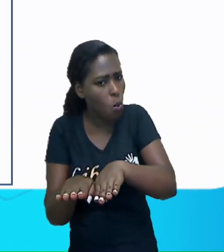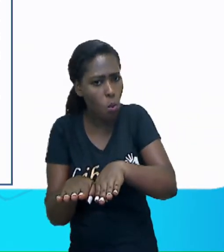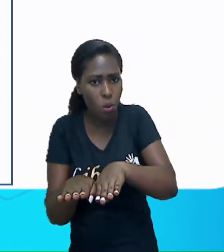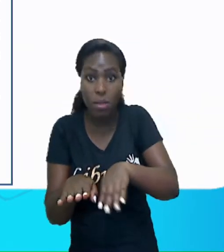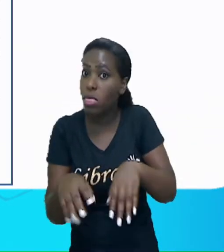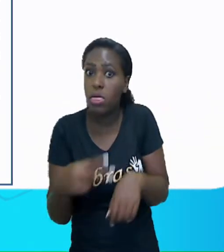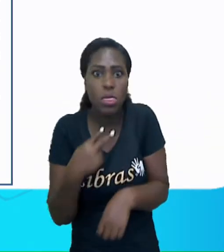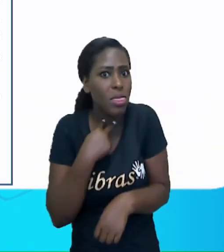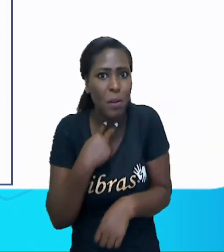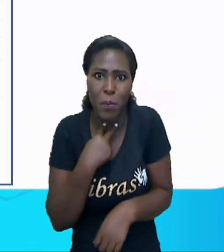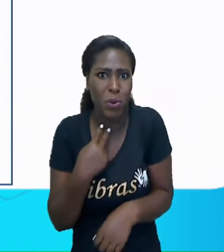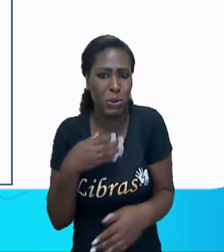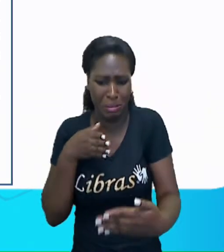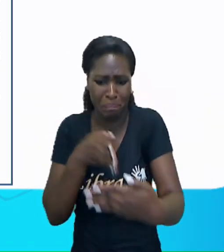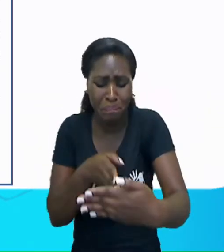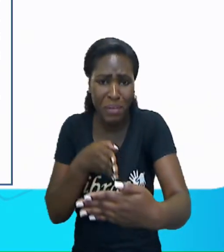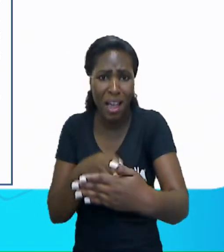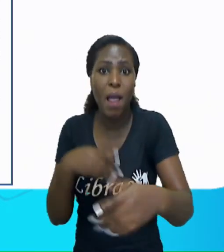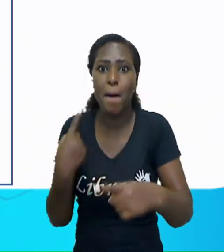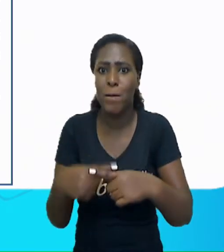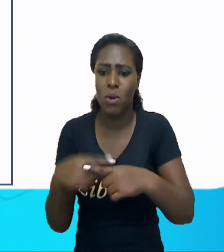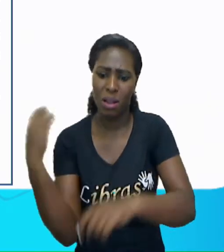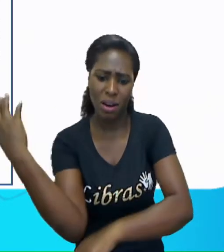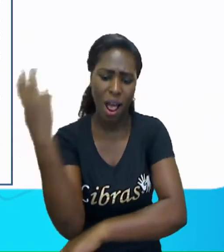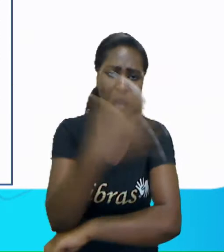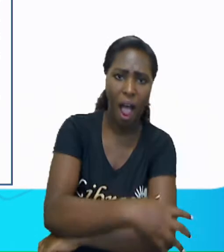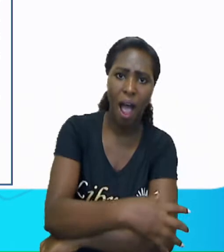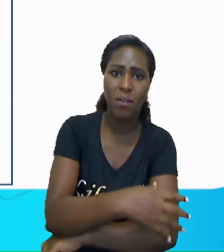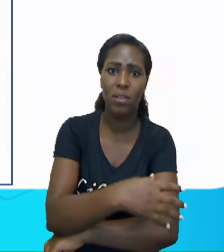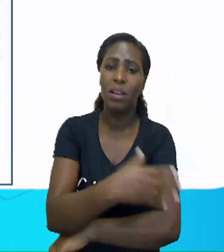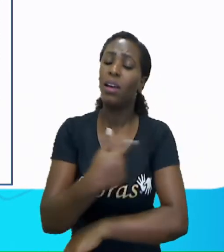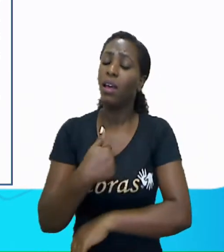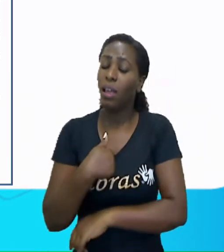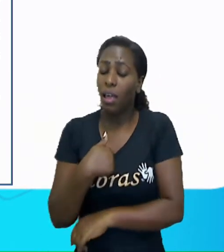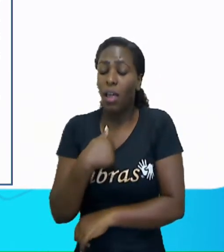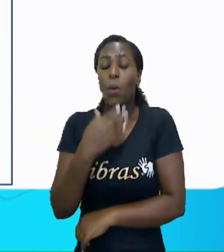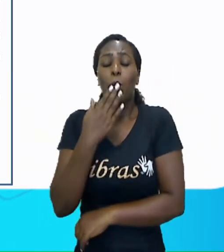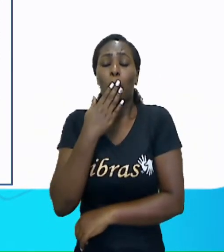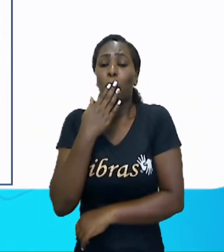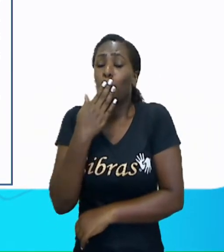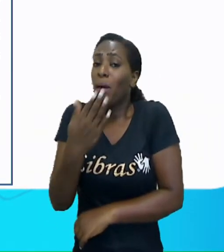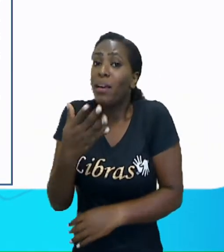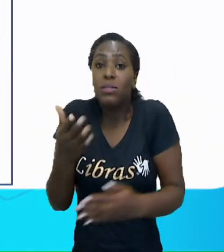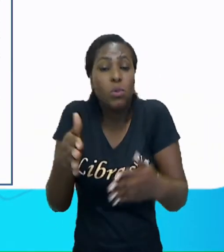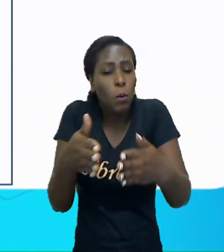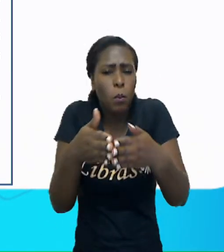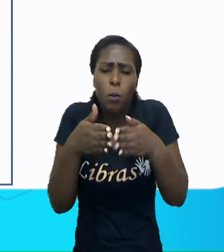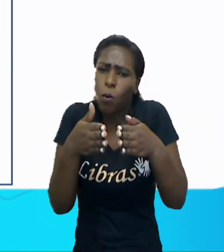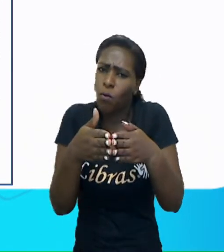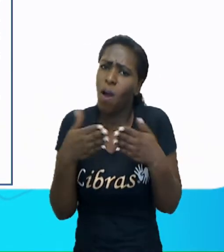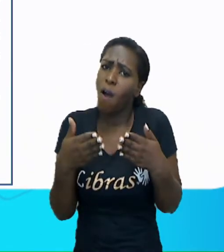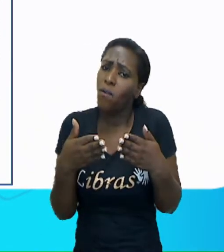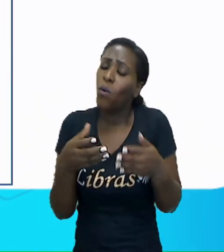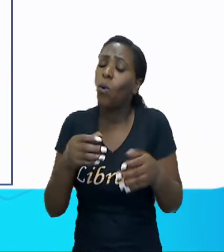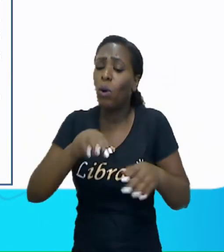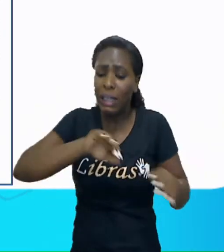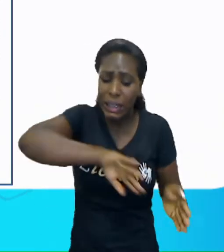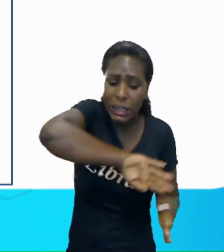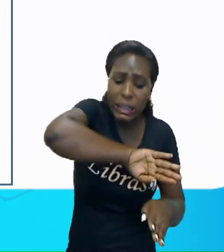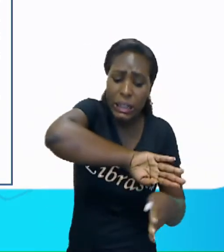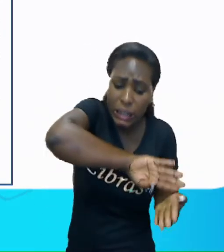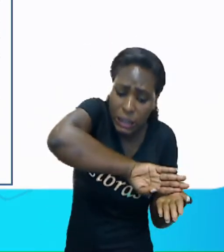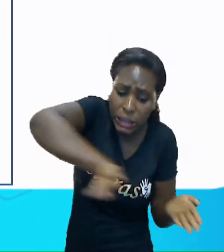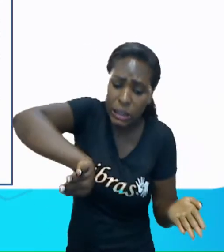do possível, retirem as árvores caídas, devido ao temporal do último final de